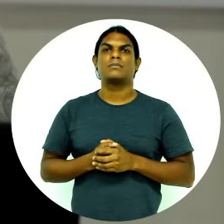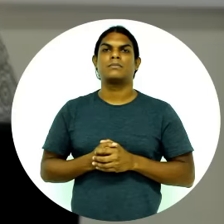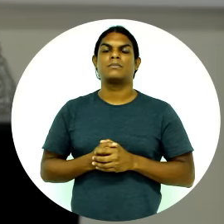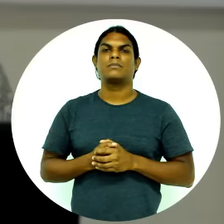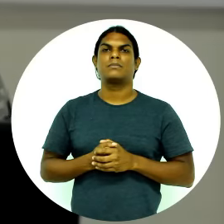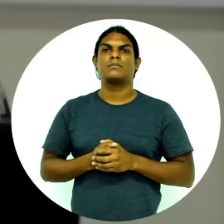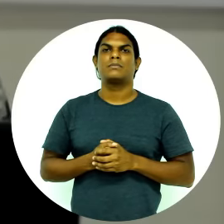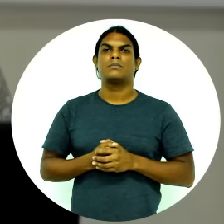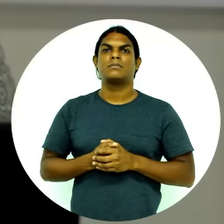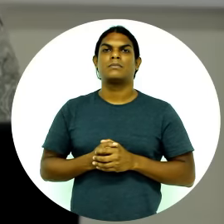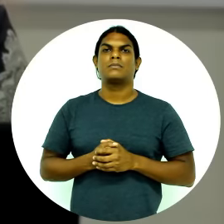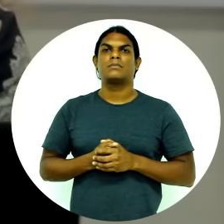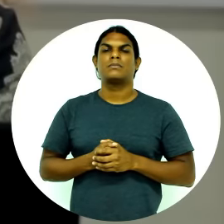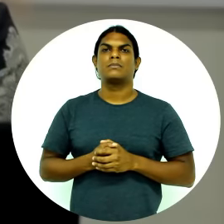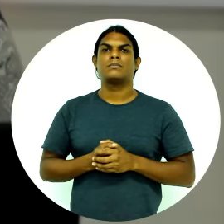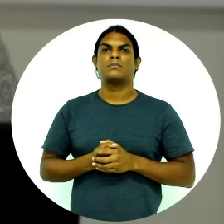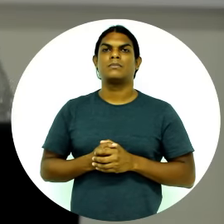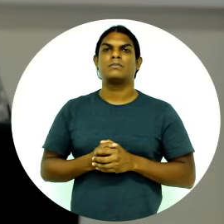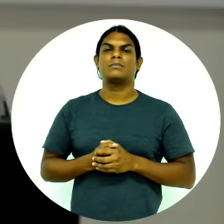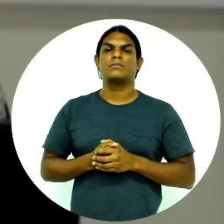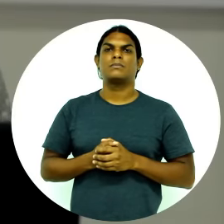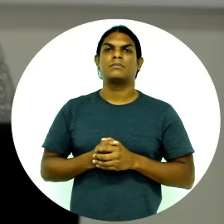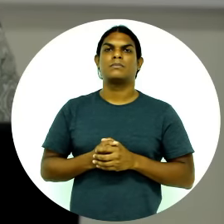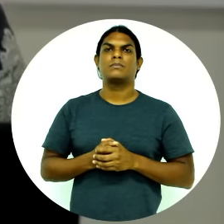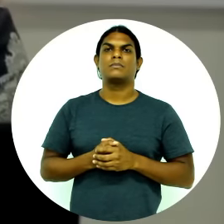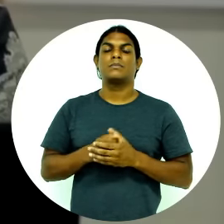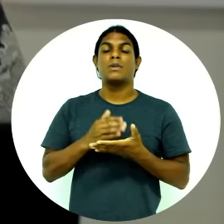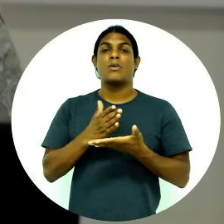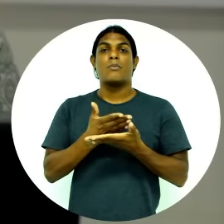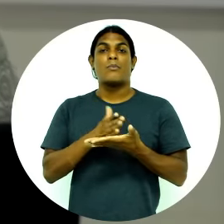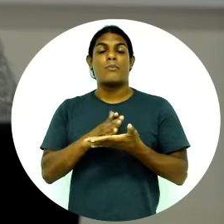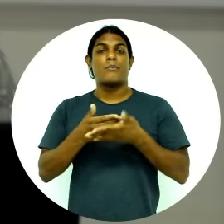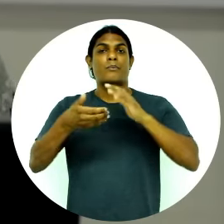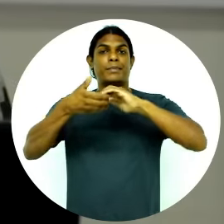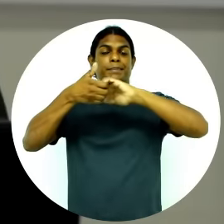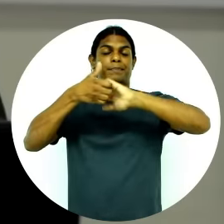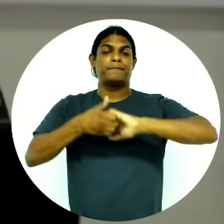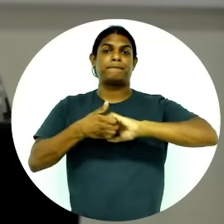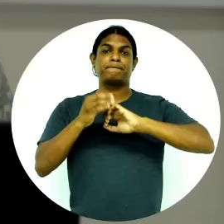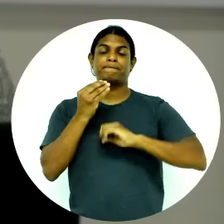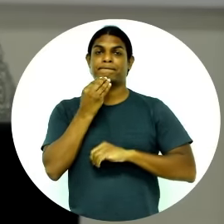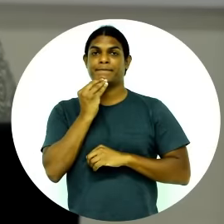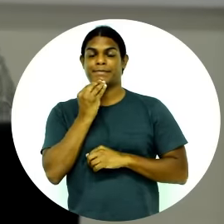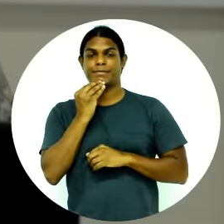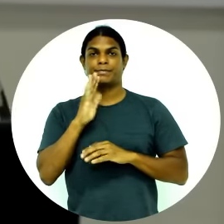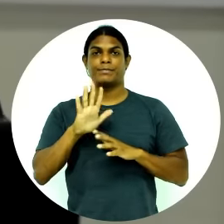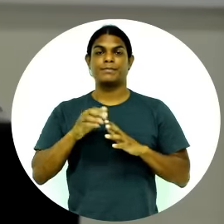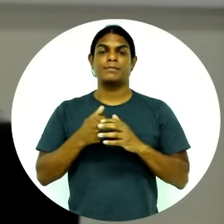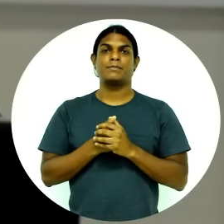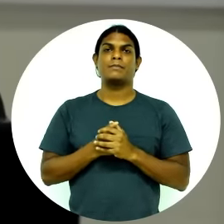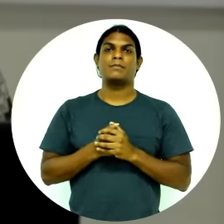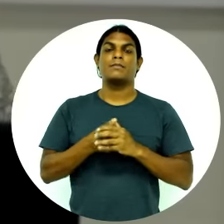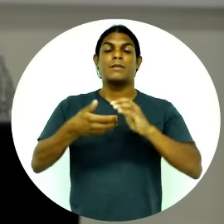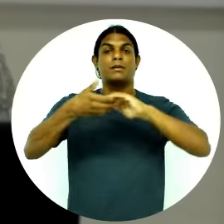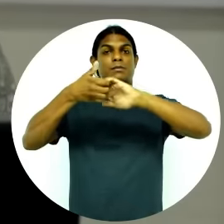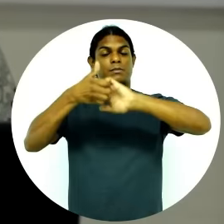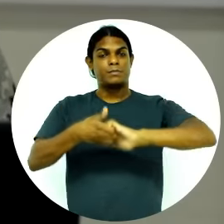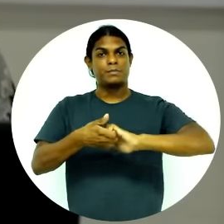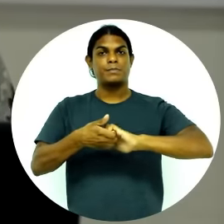Sua aplicação neutraliza a subjetividade e pré-julgamento do avaliador, que podem provocar interferências nos